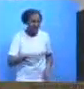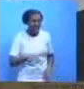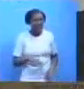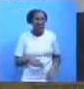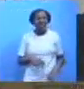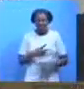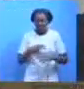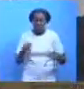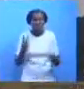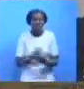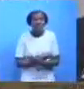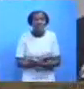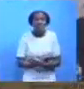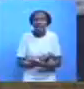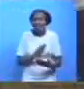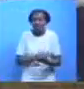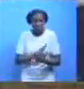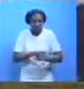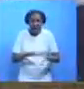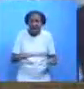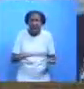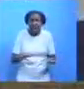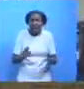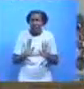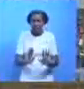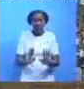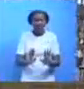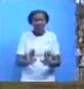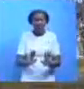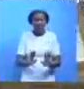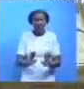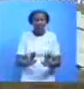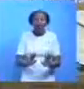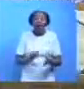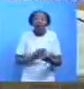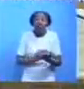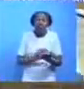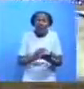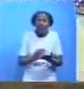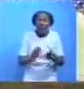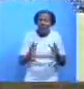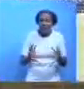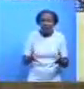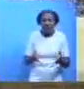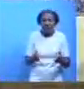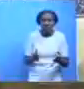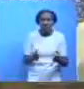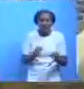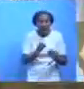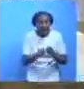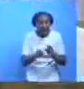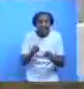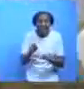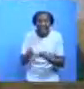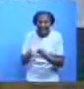no Carandiru e abrir um túnel para chegar logo no mar? Hã? Já que ele